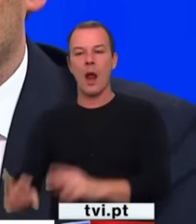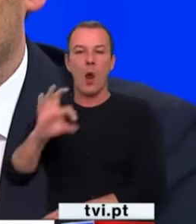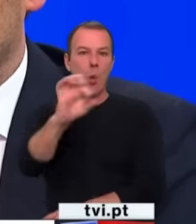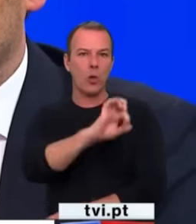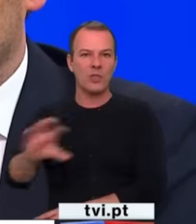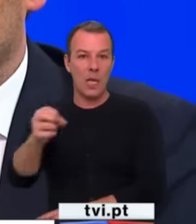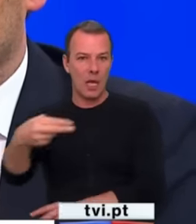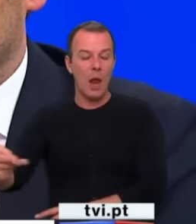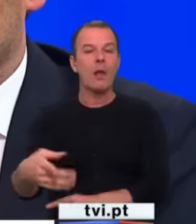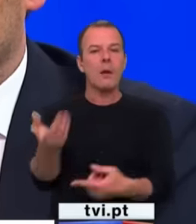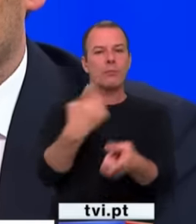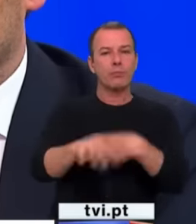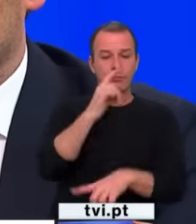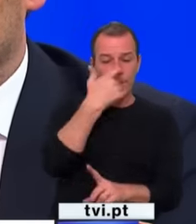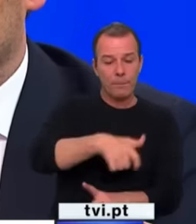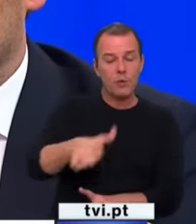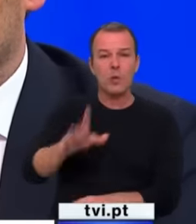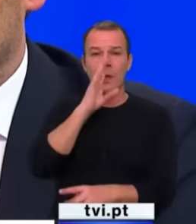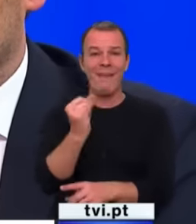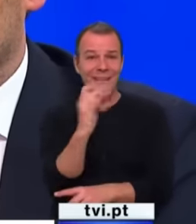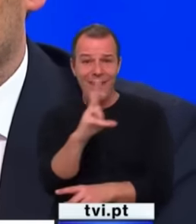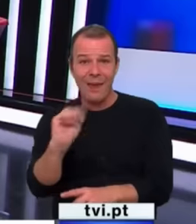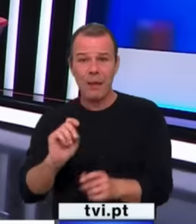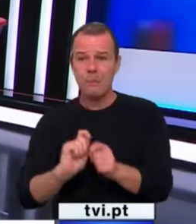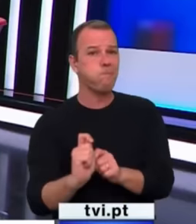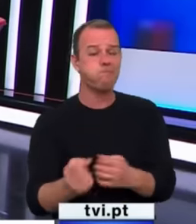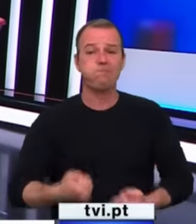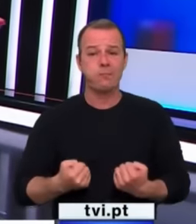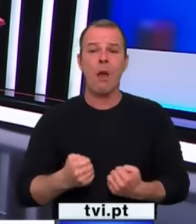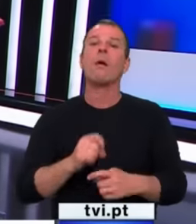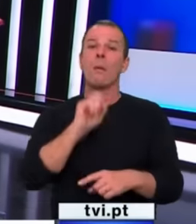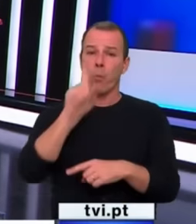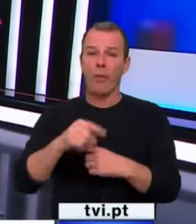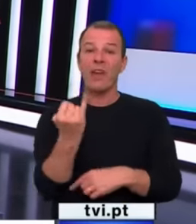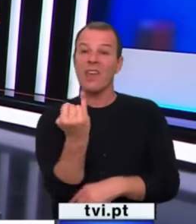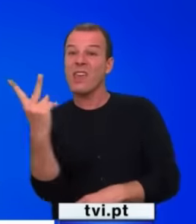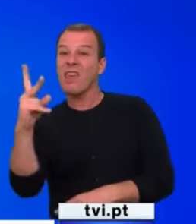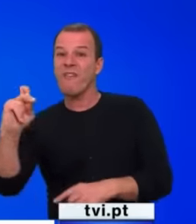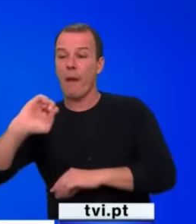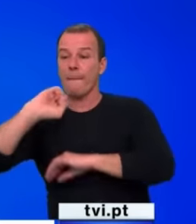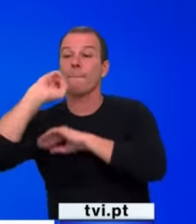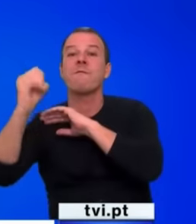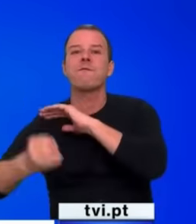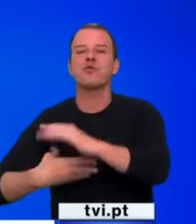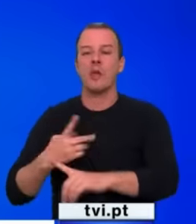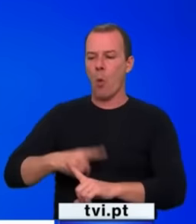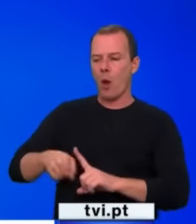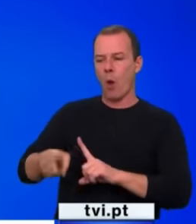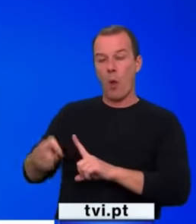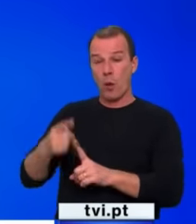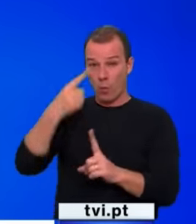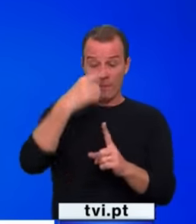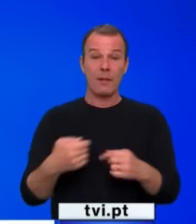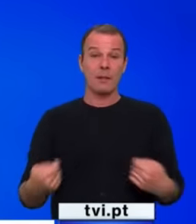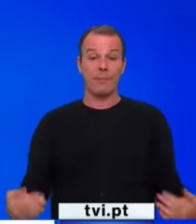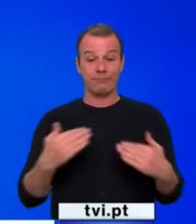paguem, que não têm rendimentos suficientes para pagar IRS, possam ter uma devolução no IVA todos os anos, como acontece com as